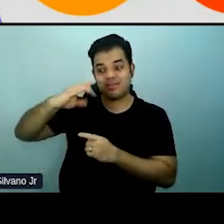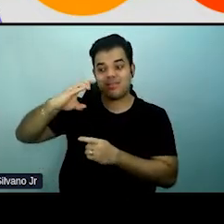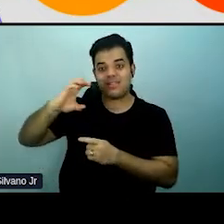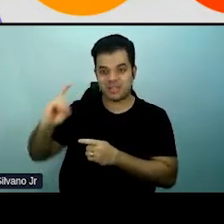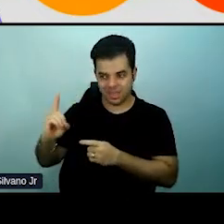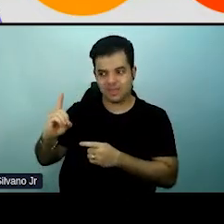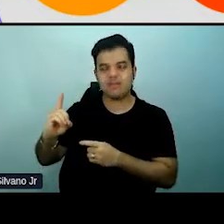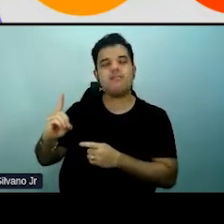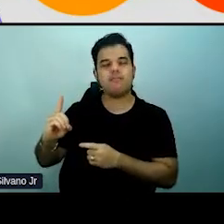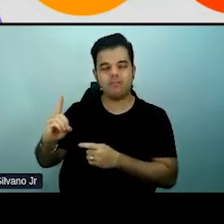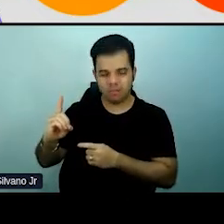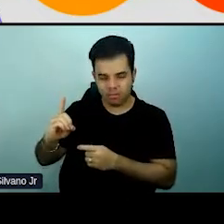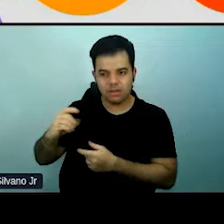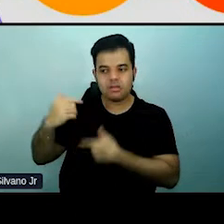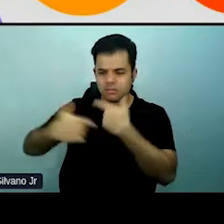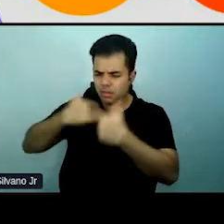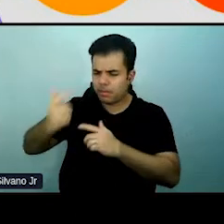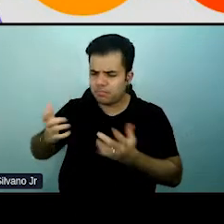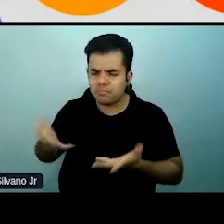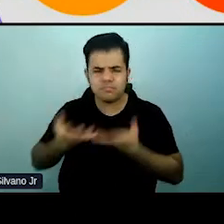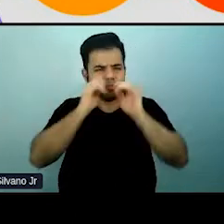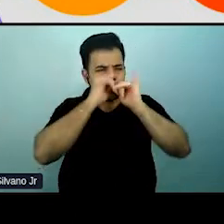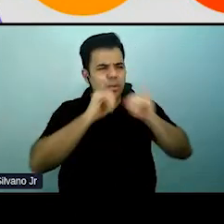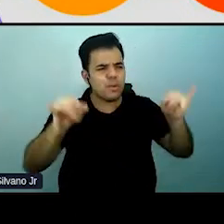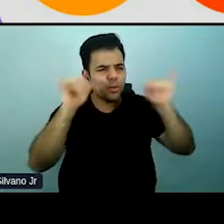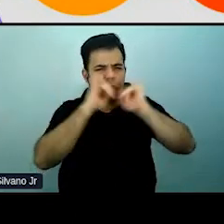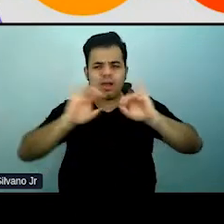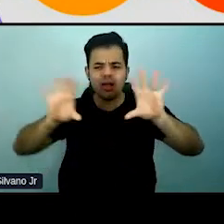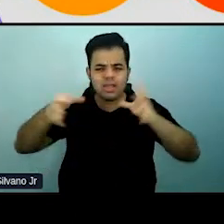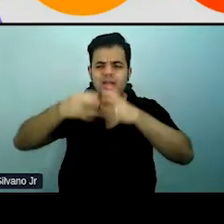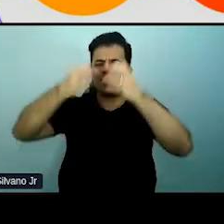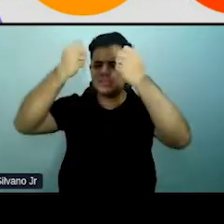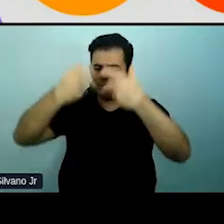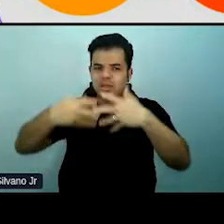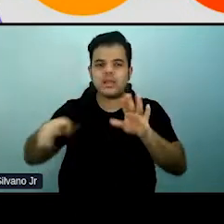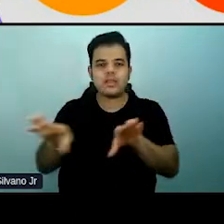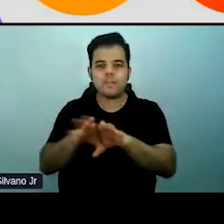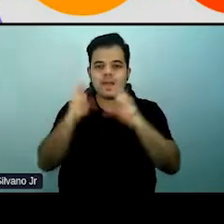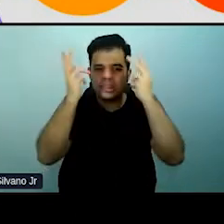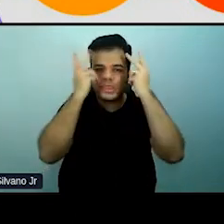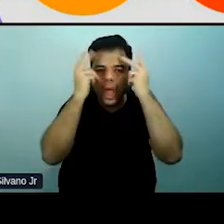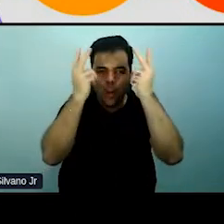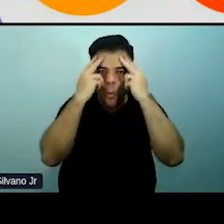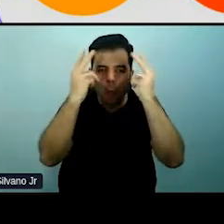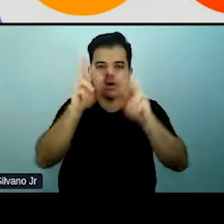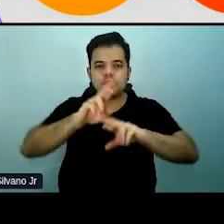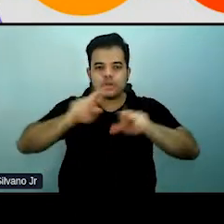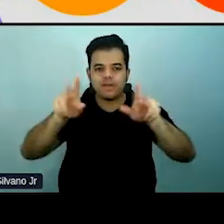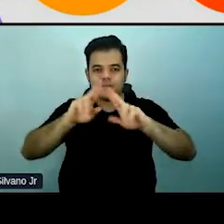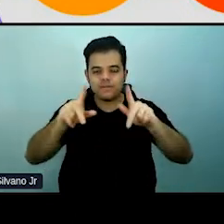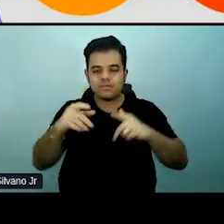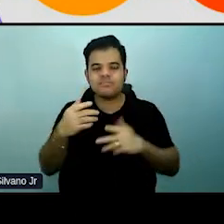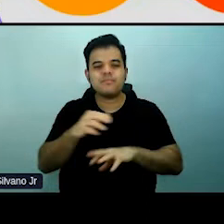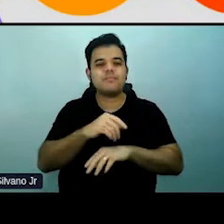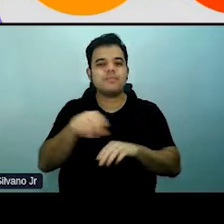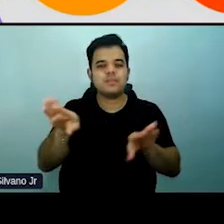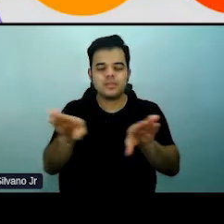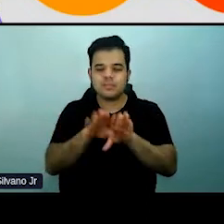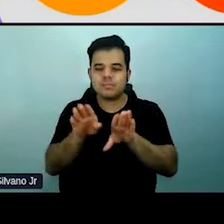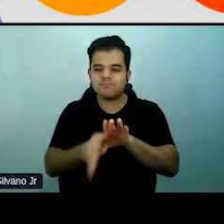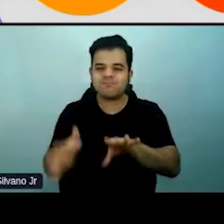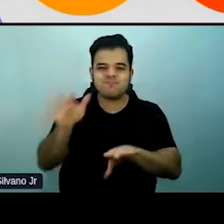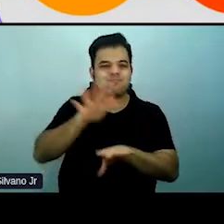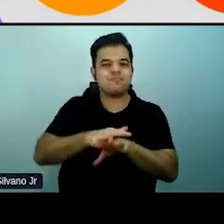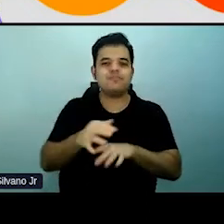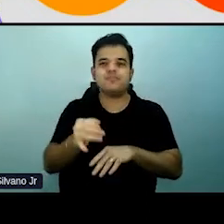Então, a gente faz ações, promove para a gente conseguir falar sobre isso. Neurodiversidade, que engloba diferentes referências,